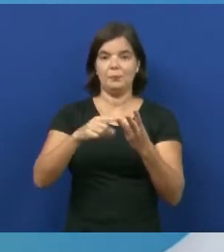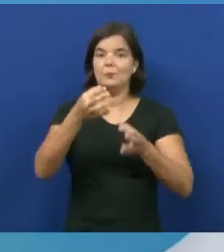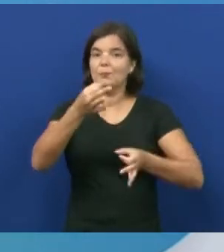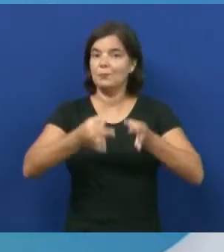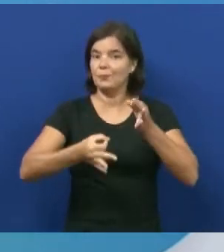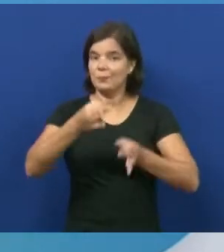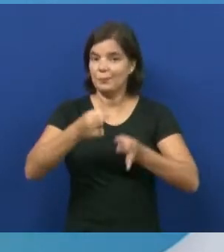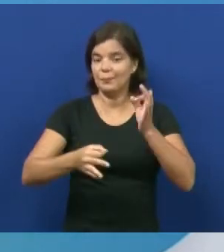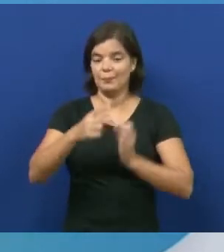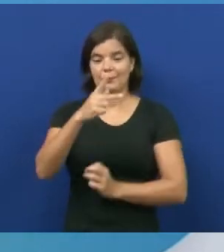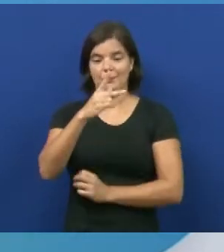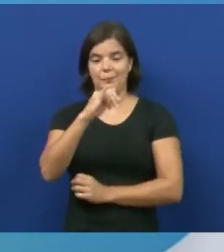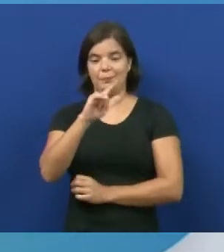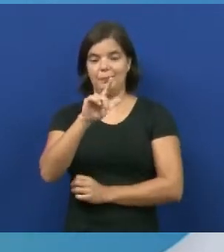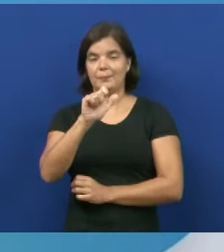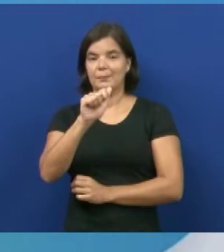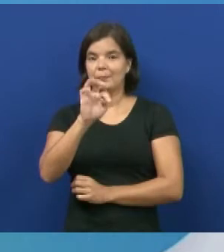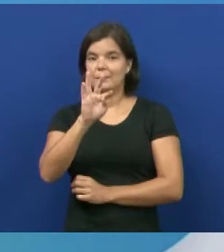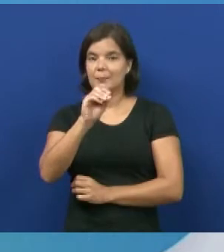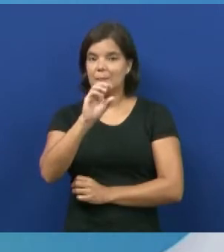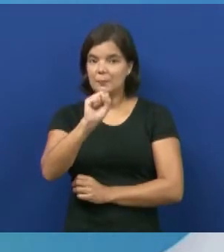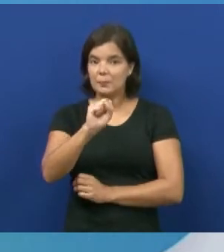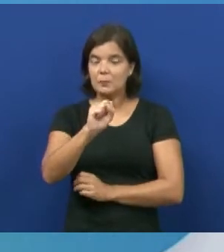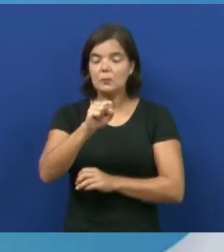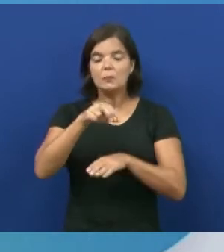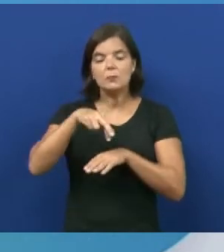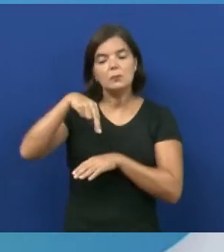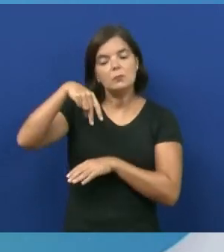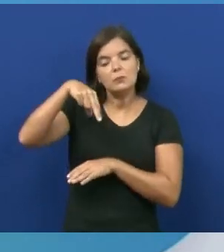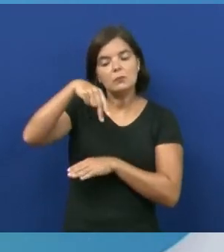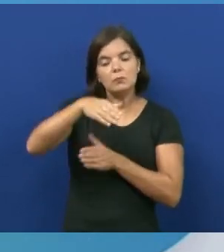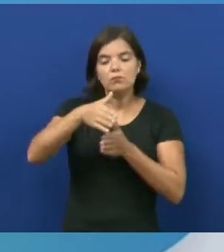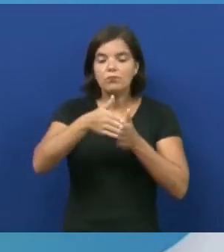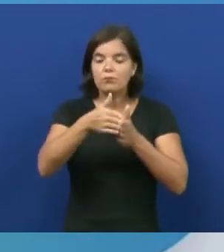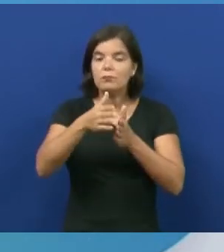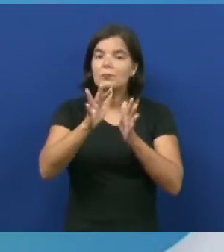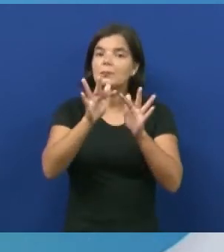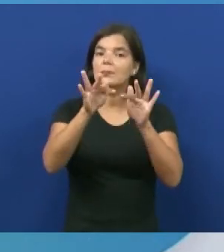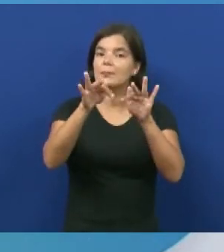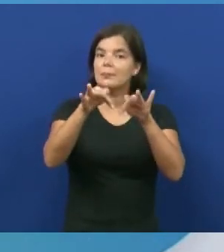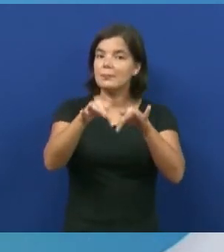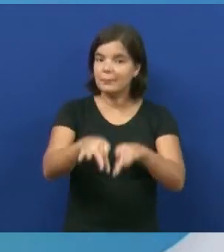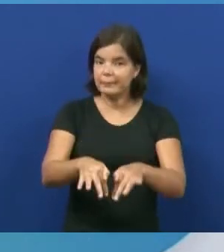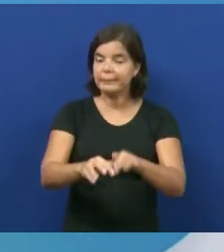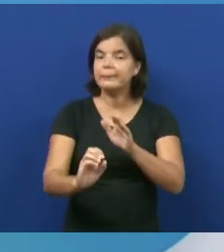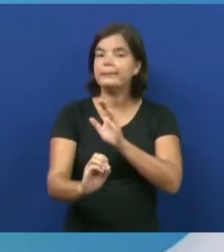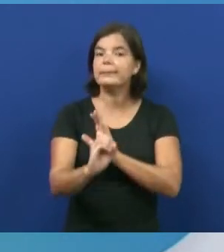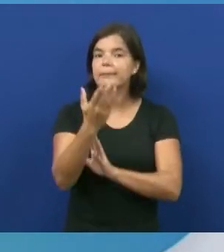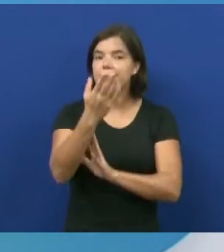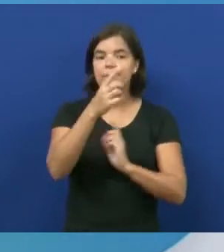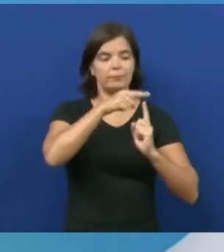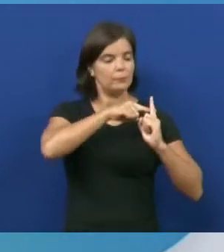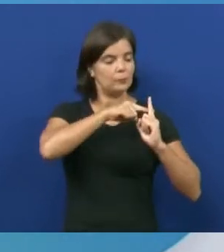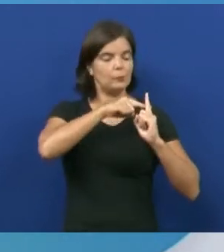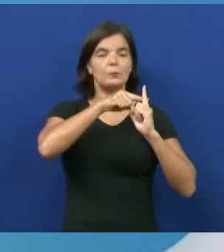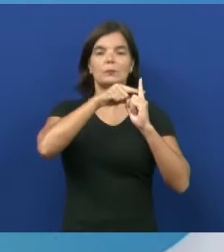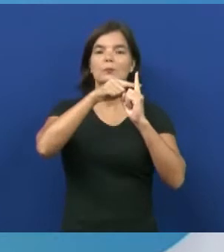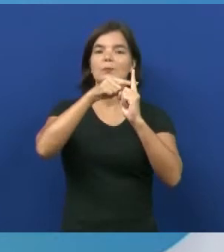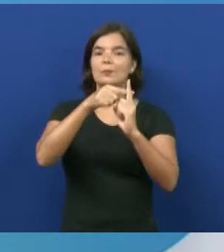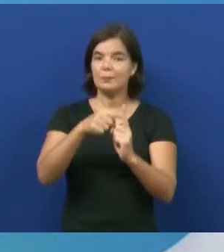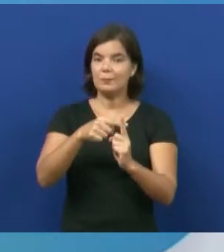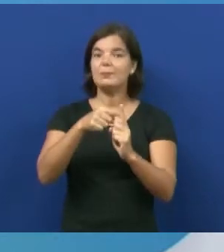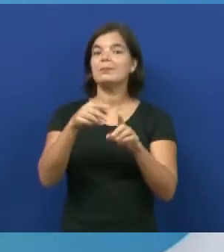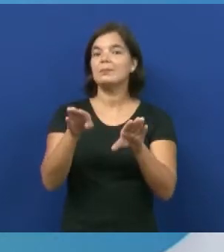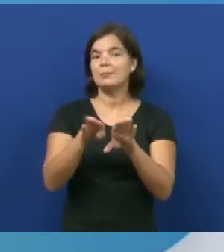vão fazendo o quê? Eles fazem o caminho da Via Sacra. E ao terminar esse caminho, acontece a crucificação e